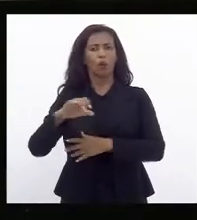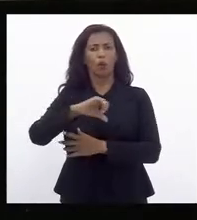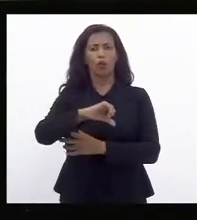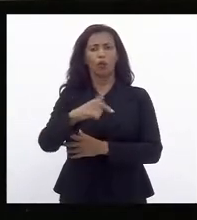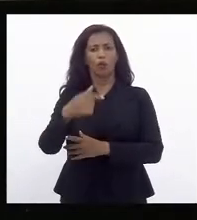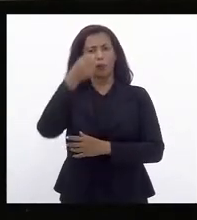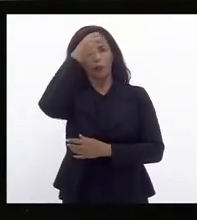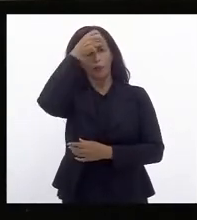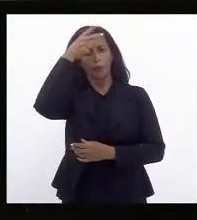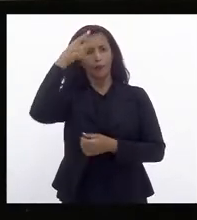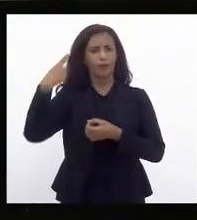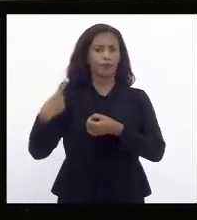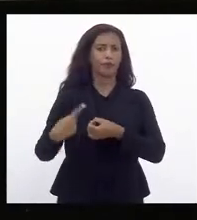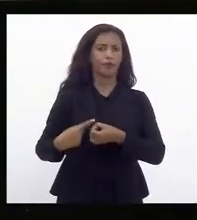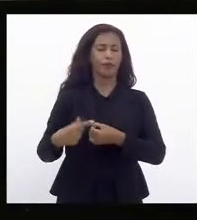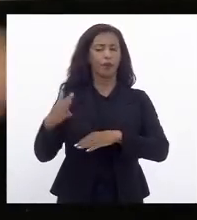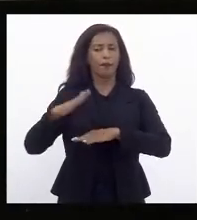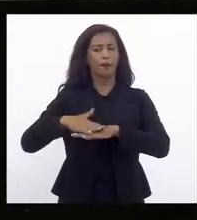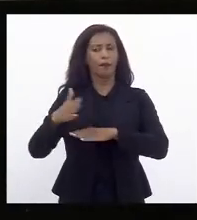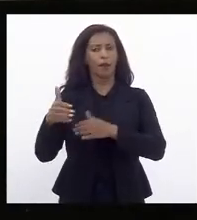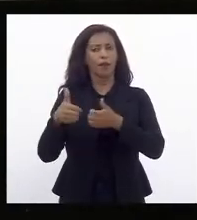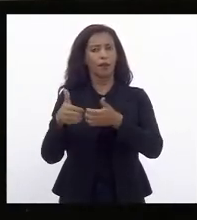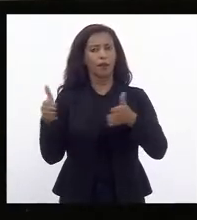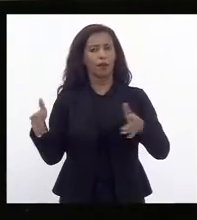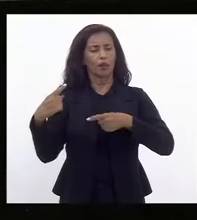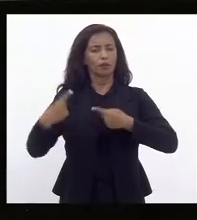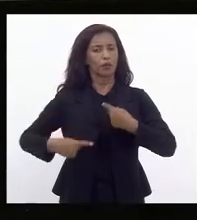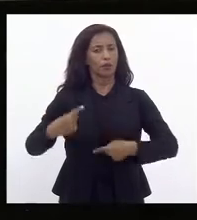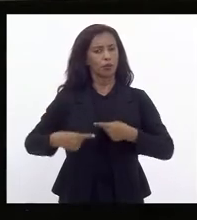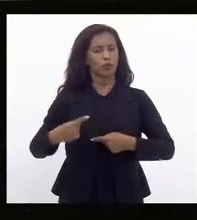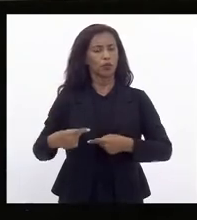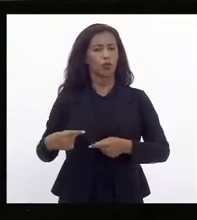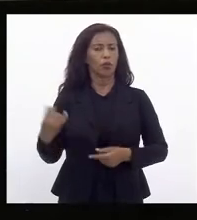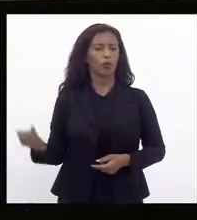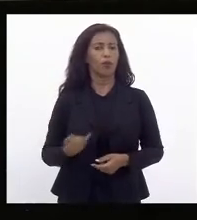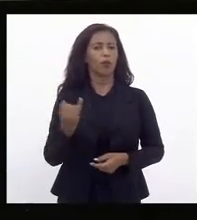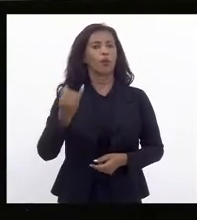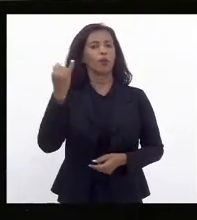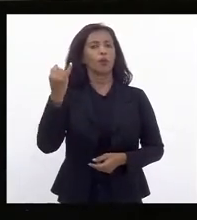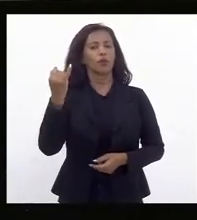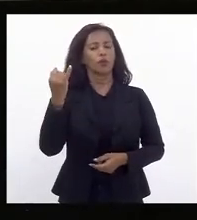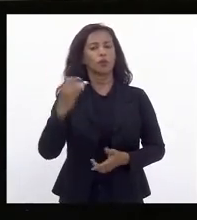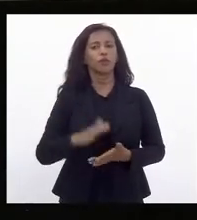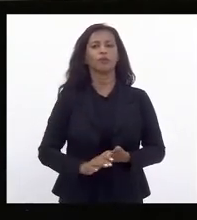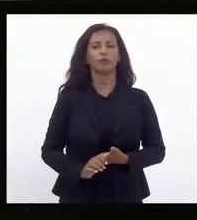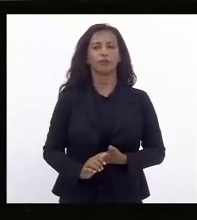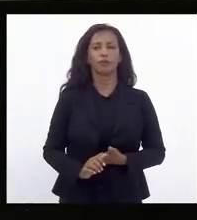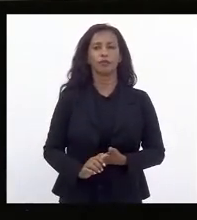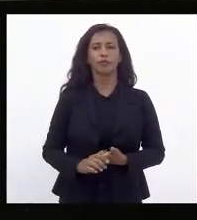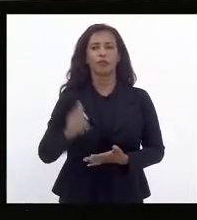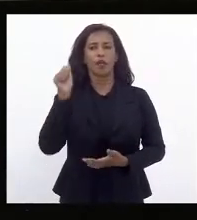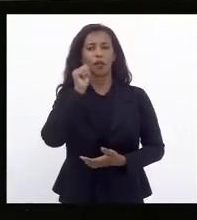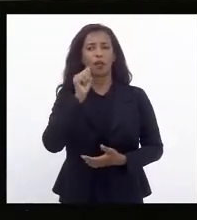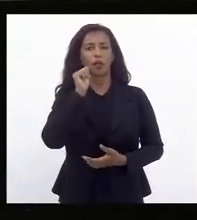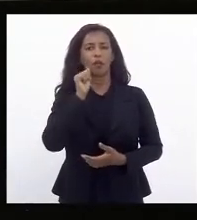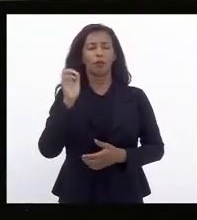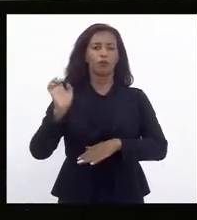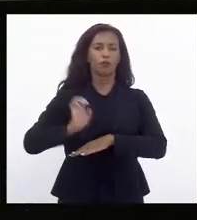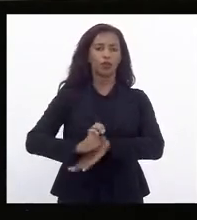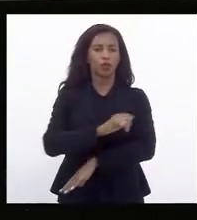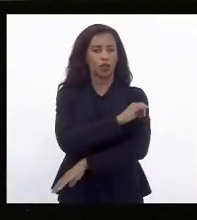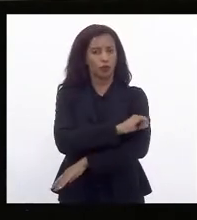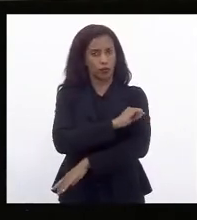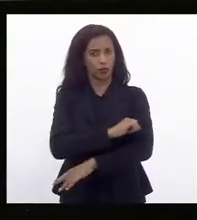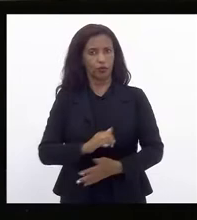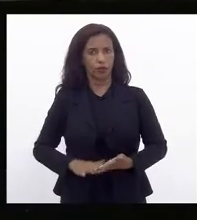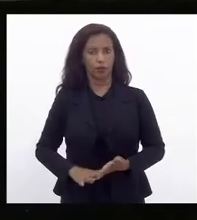92 municípios do nosso estado. Mais uma porta aberta para discutir o papel tão importante, tão relevante do papel da mulher no estado do Rio de